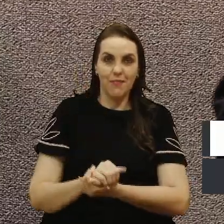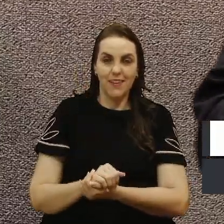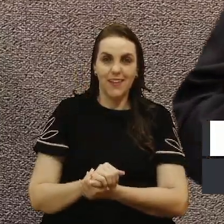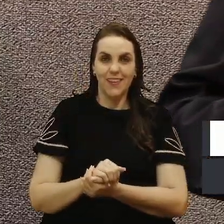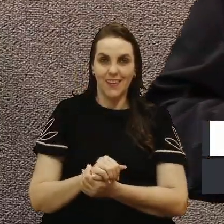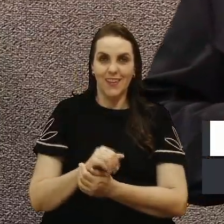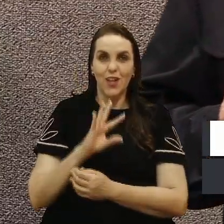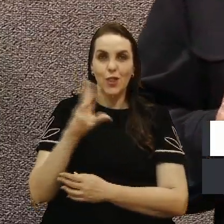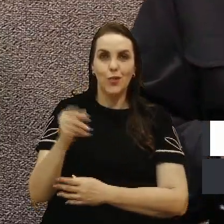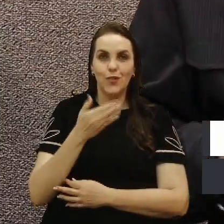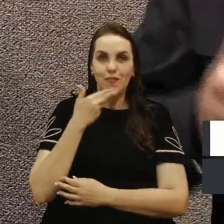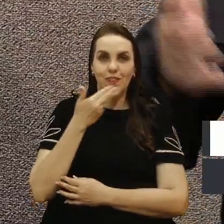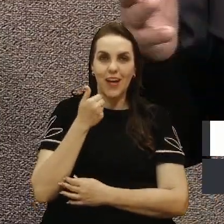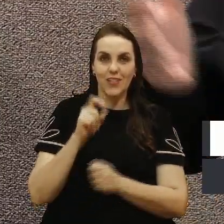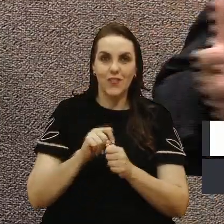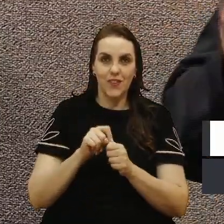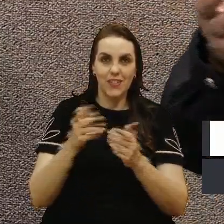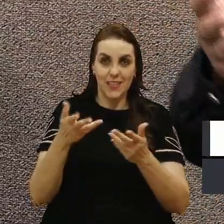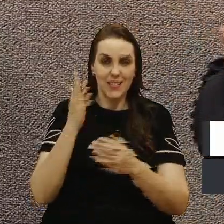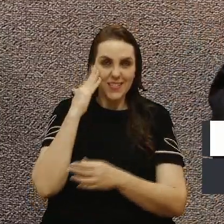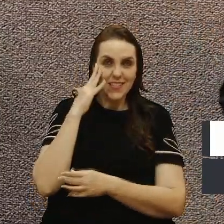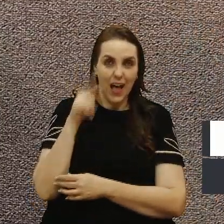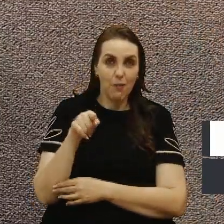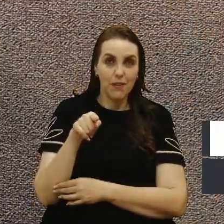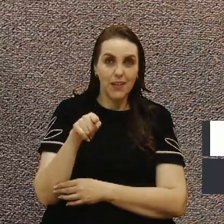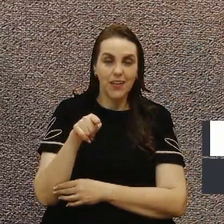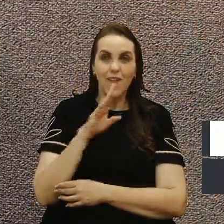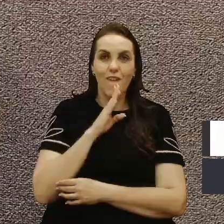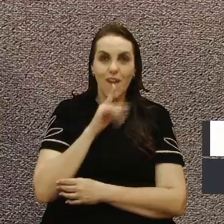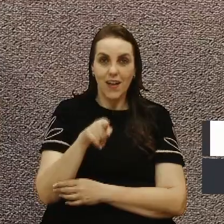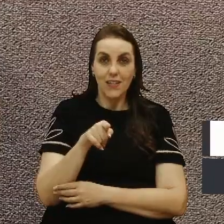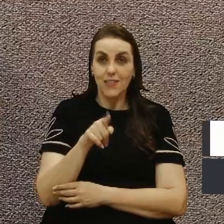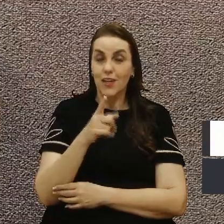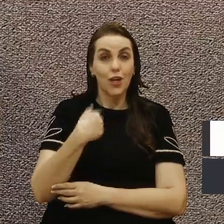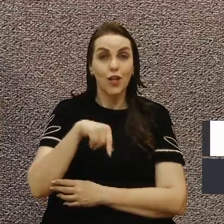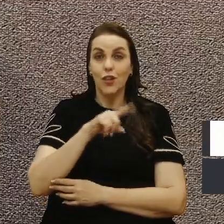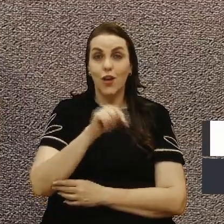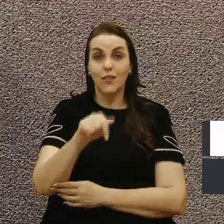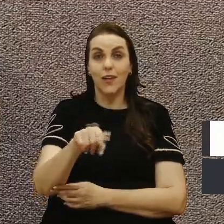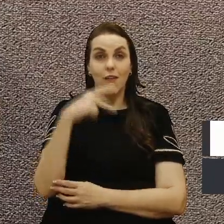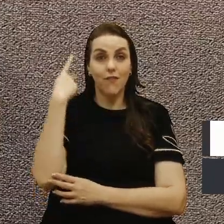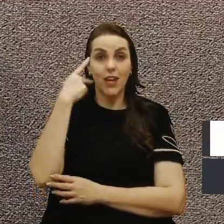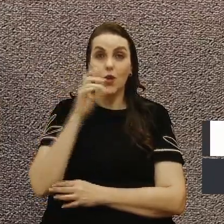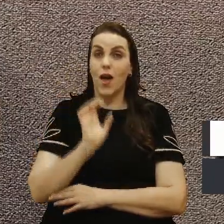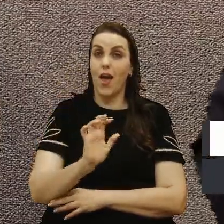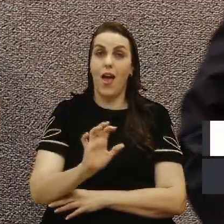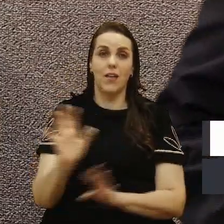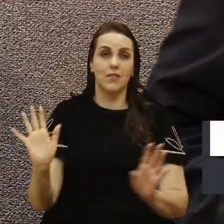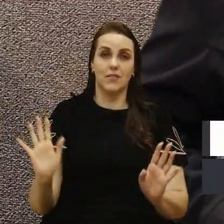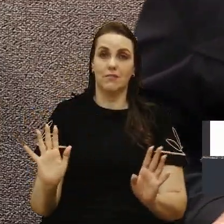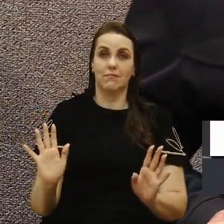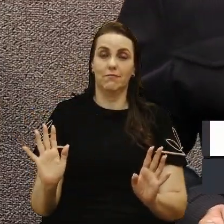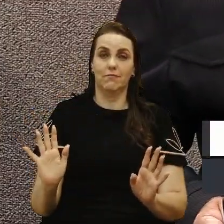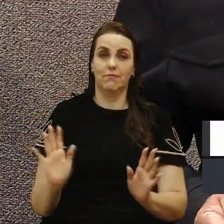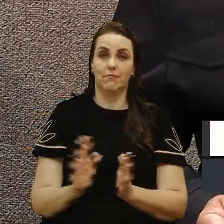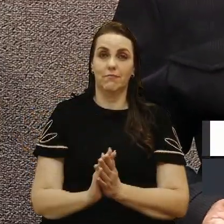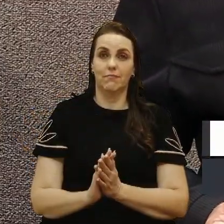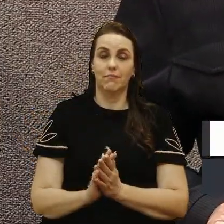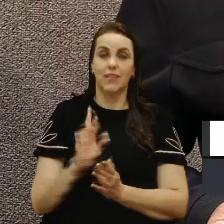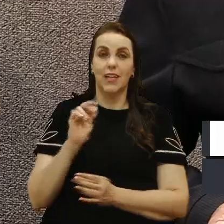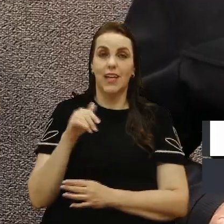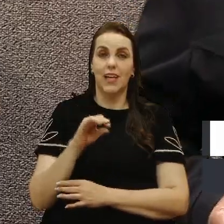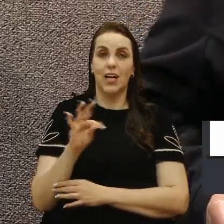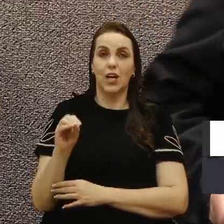o Tudo Fácil no shopping? Sabe, Tudo Fácil? Nós temos vereadores assim. O Recanto das